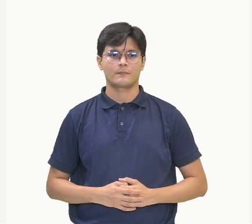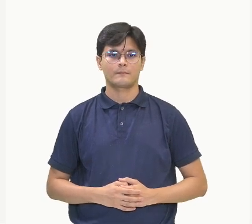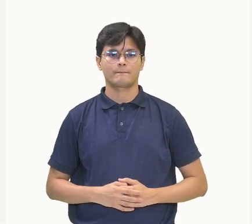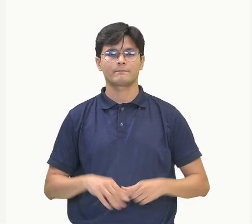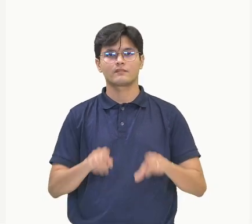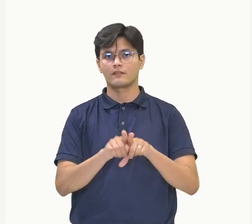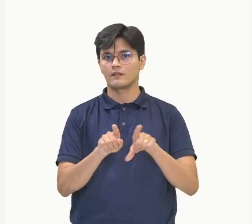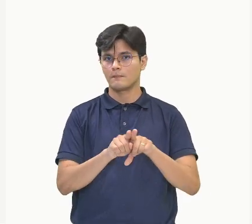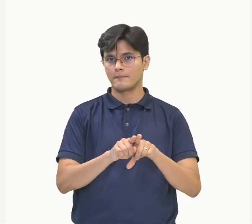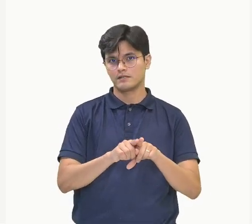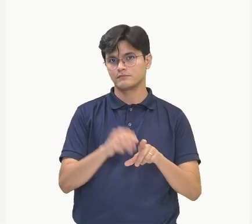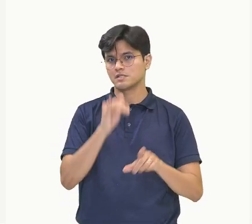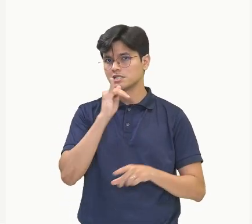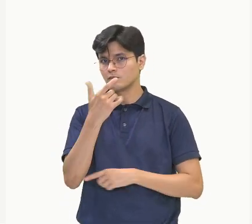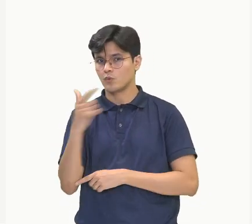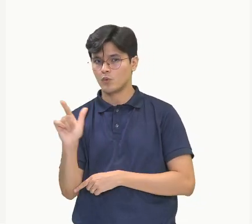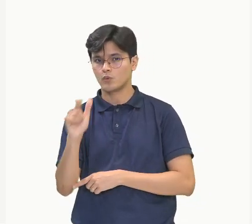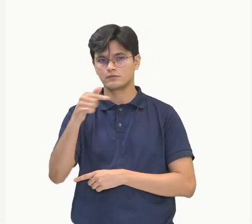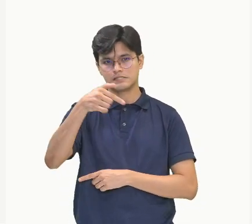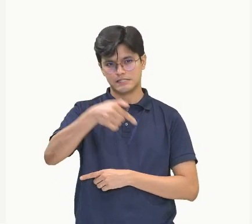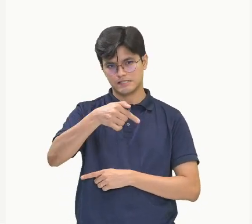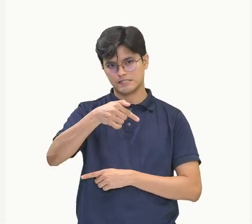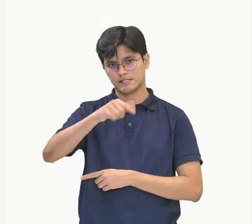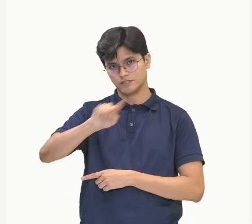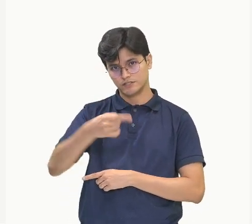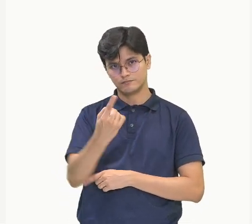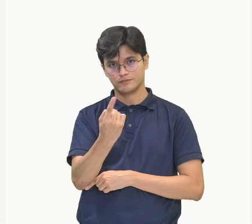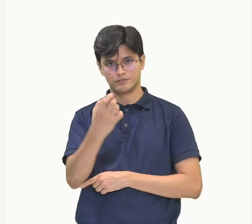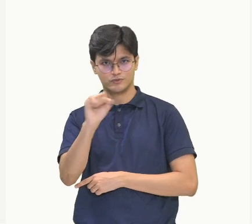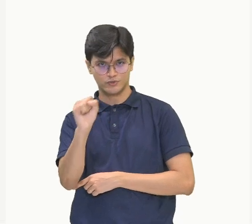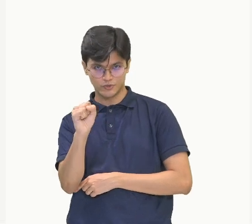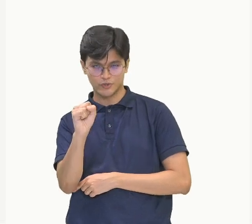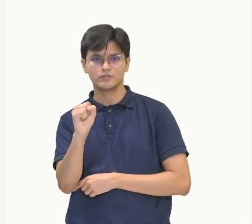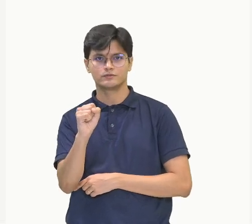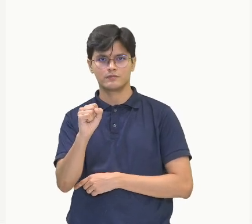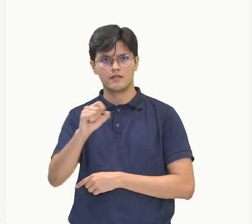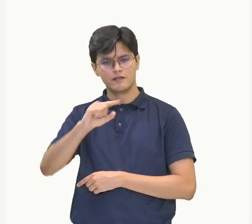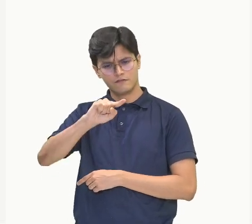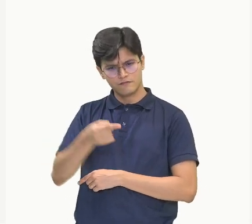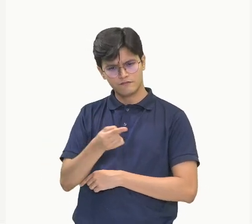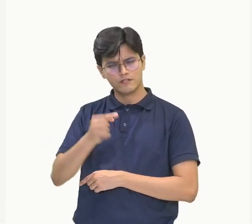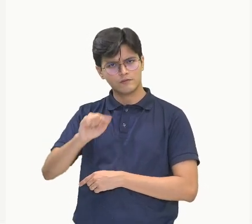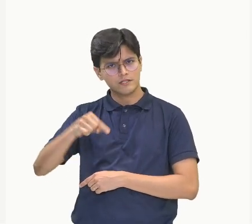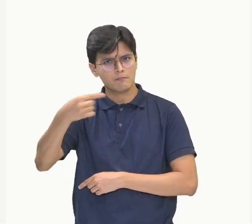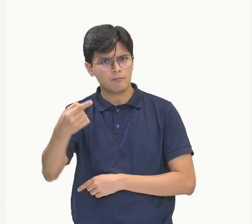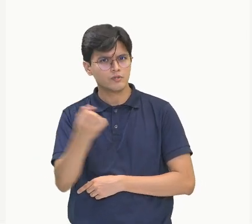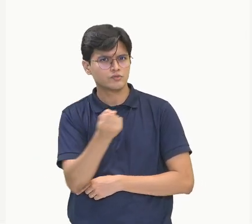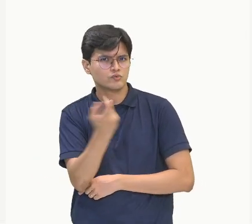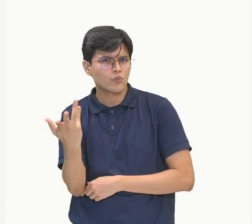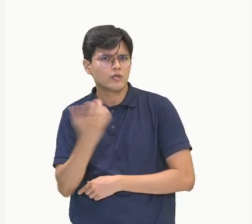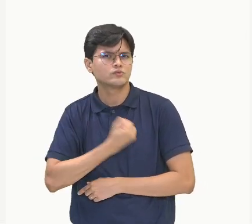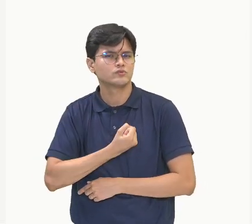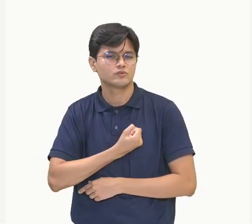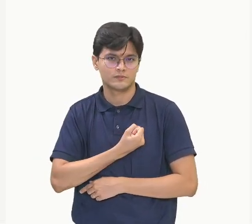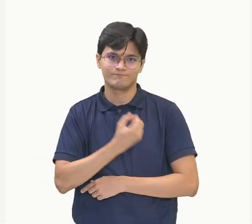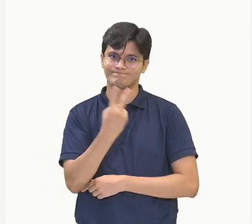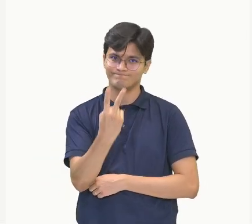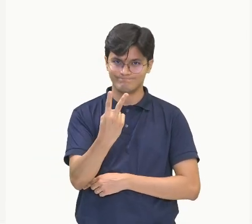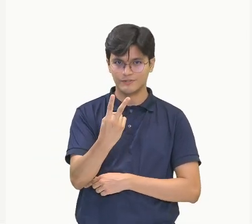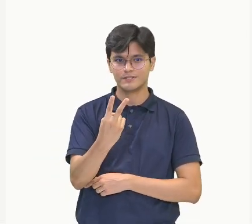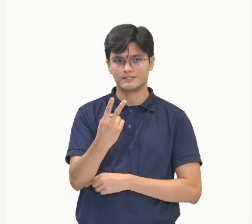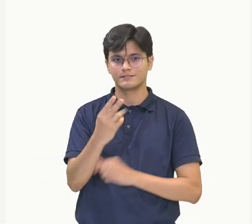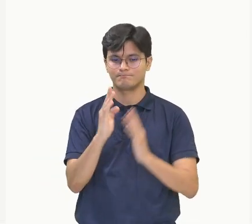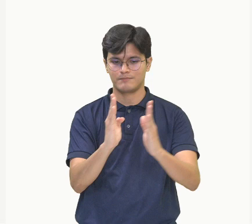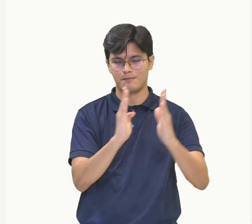tenho quantos números na casa decimais? 2. Então, já sei que o meu denominador vai ter que ser dividido, vai ter